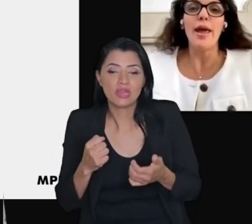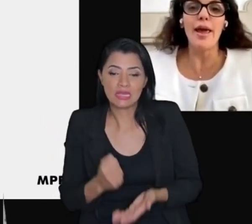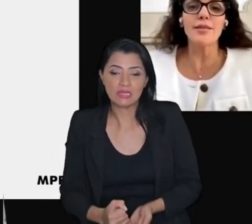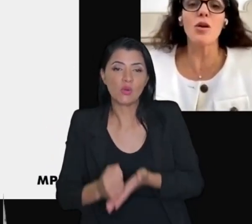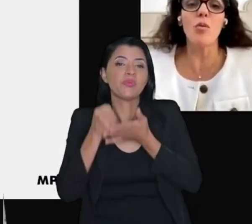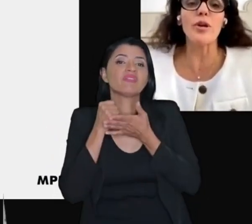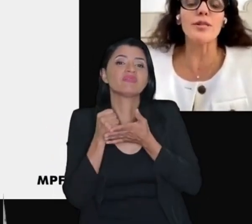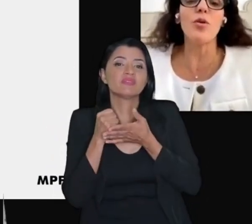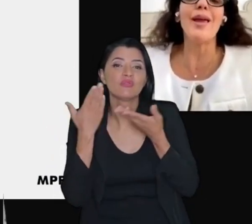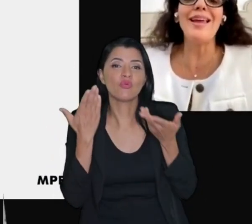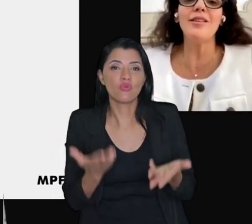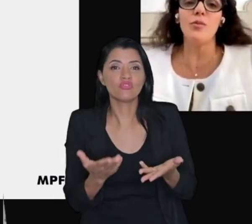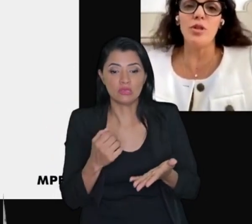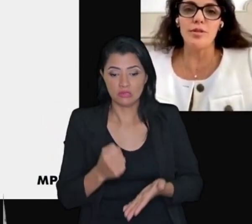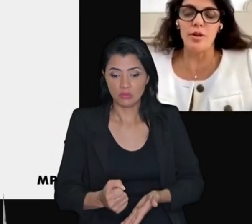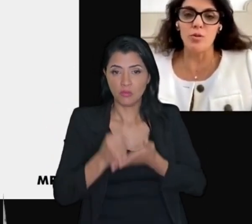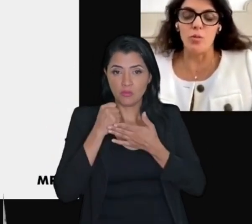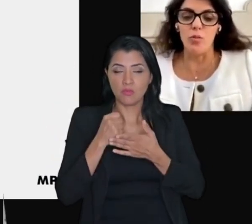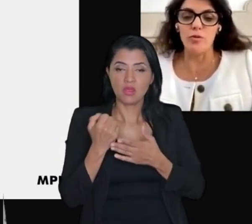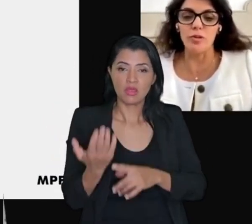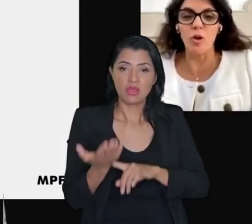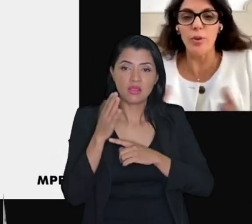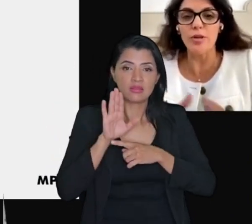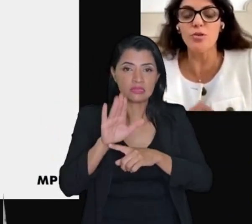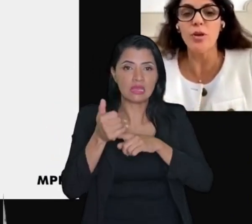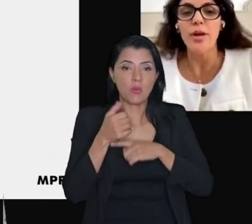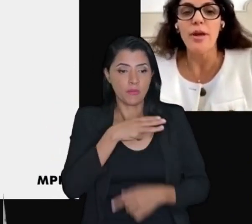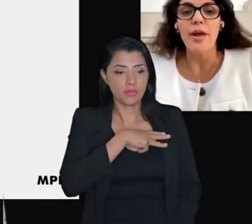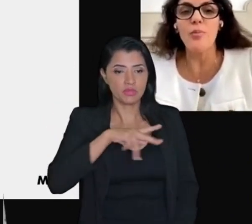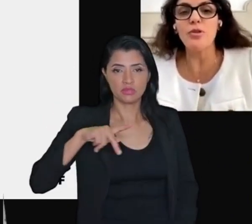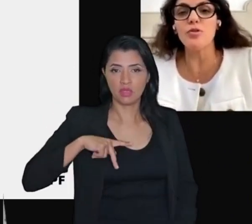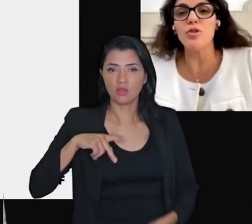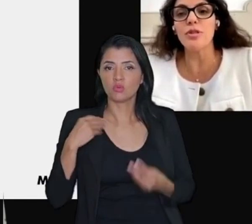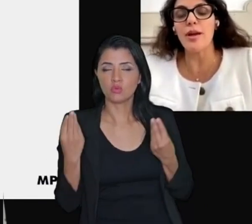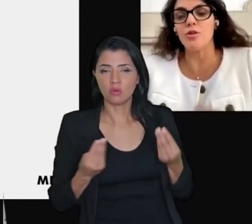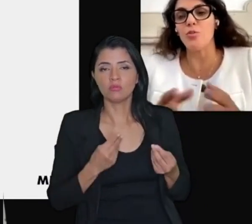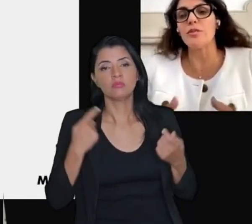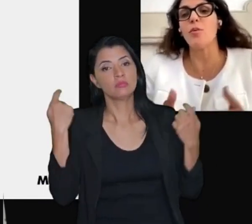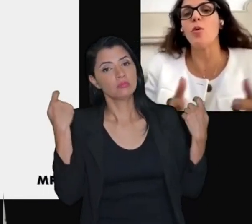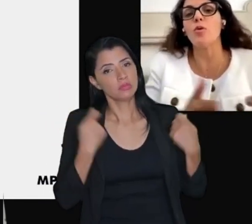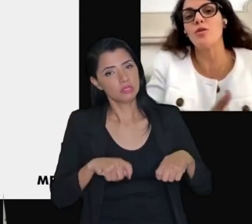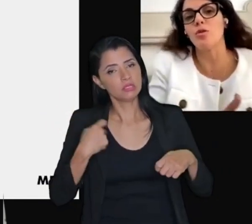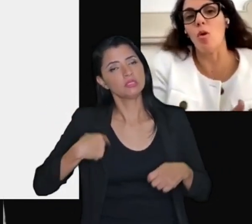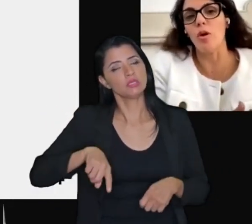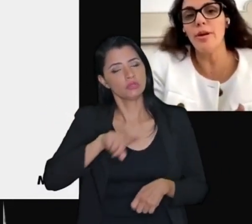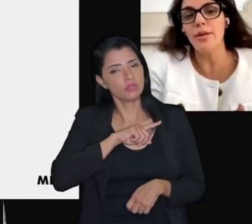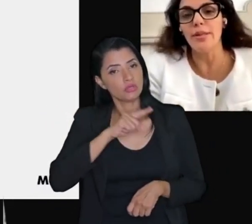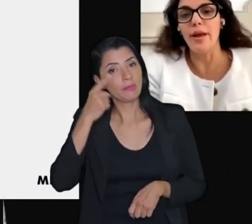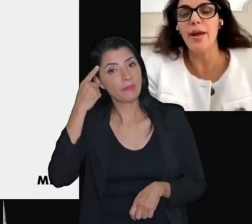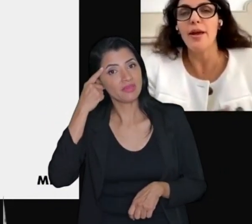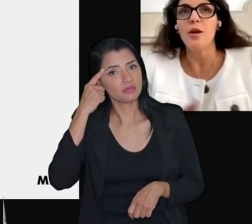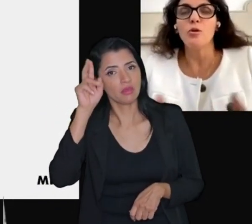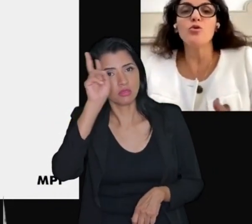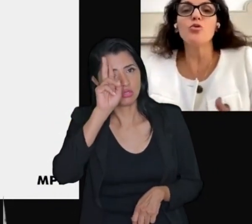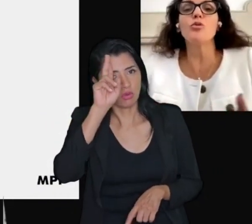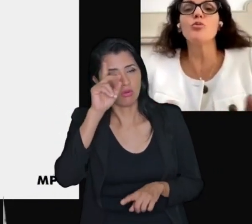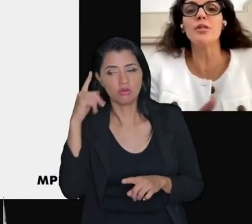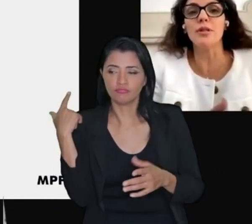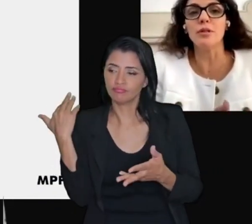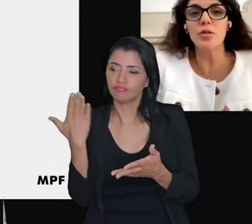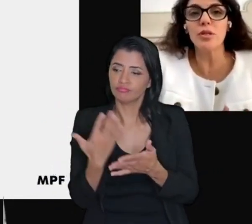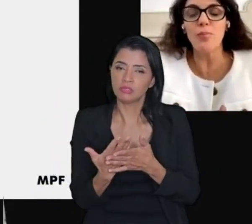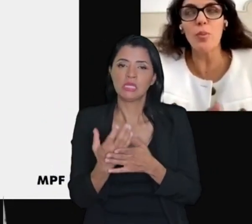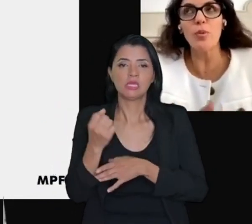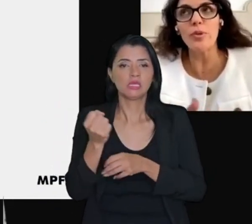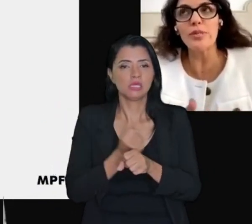internacional esta cooperação entre ministérios públicos. Então, para isso, é preciso a gente pensar um pouco na história, né, nos